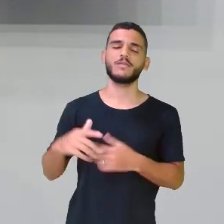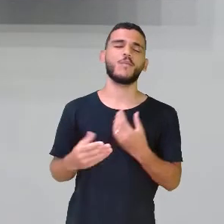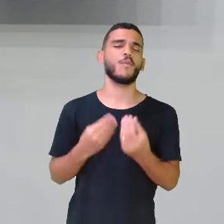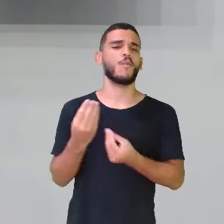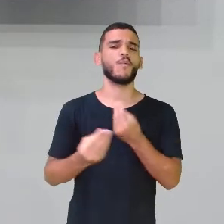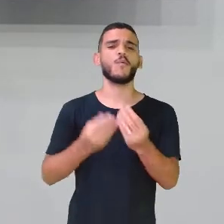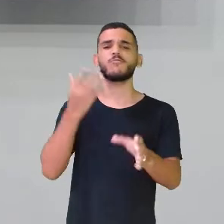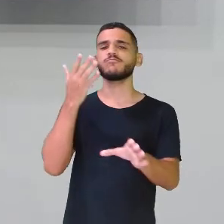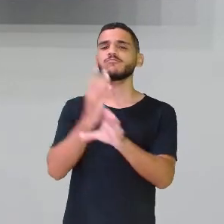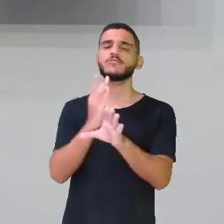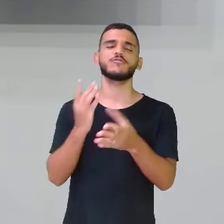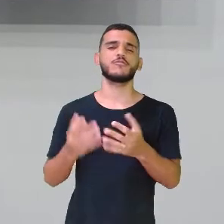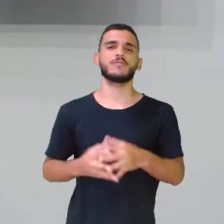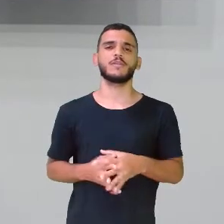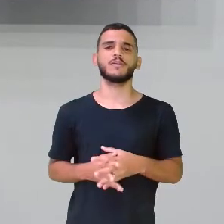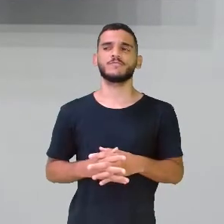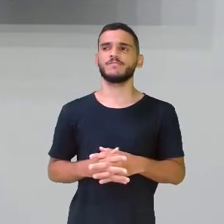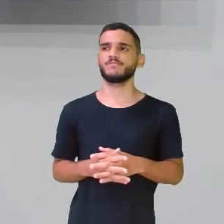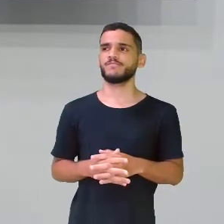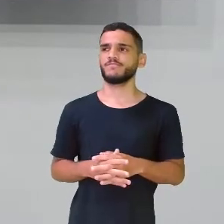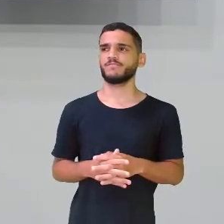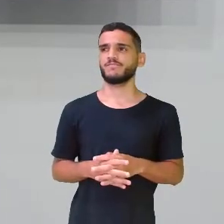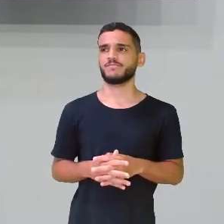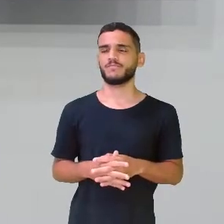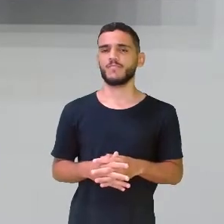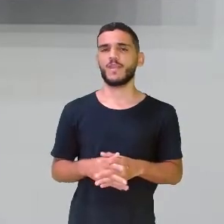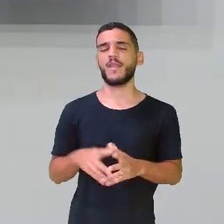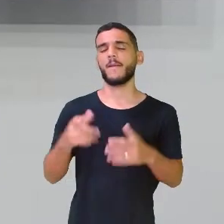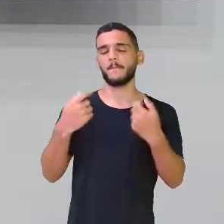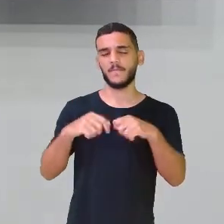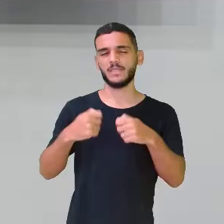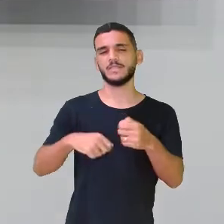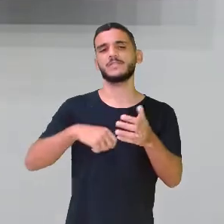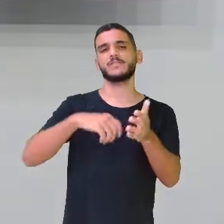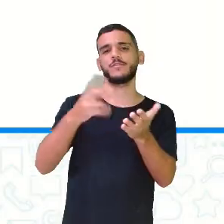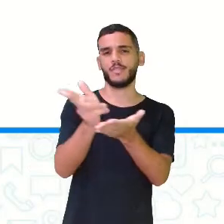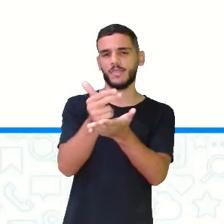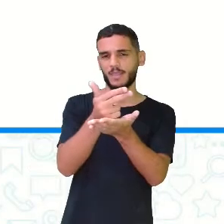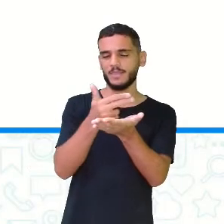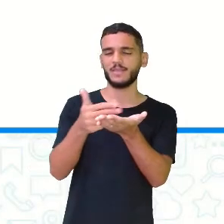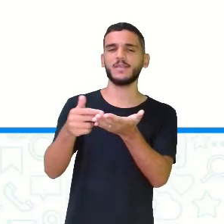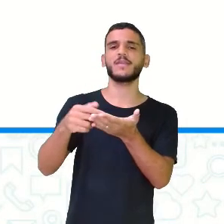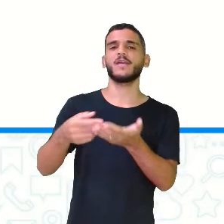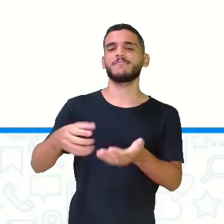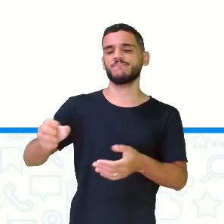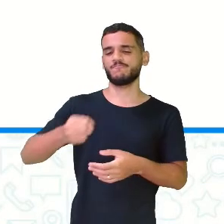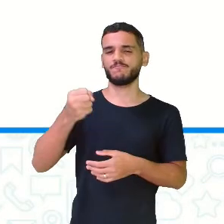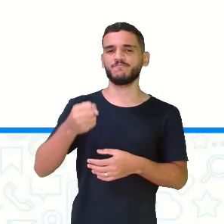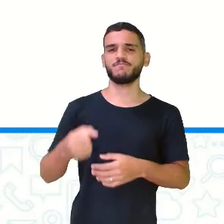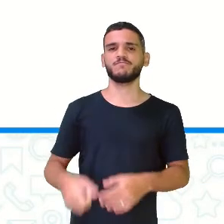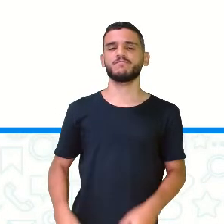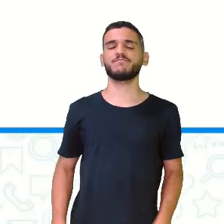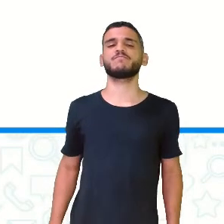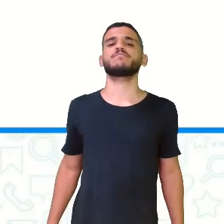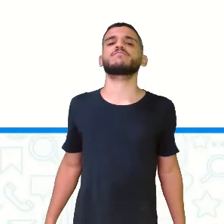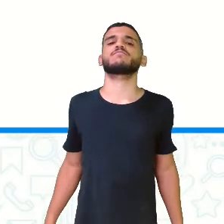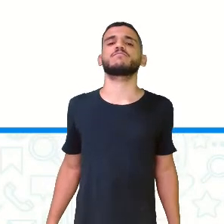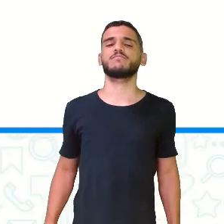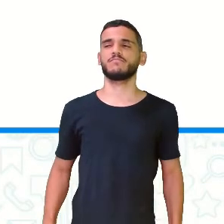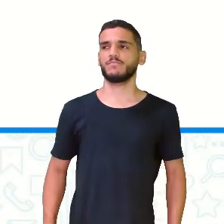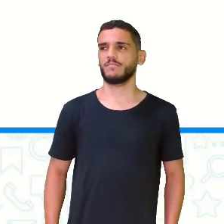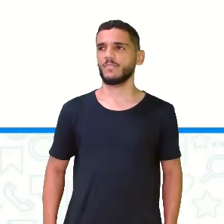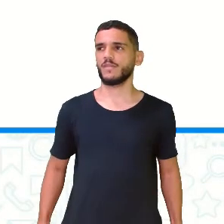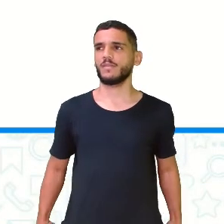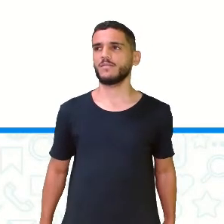vou descobrir? Vamos desenhando os pacotinhos? Ó, se a cada 1.000 gramas eu tenho